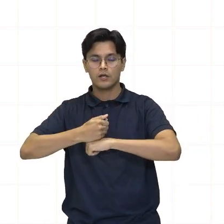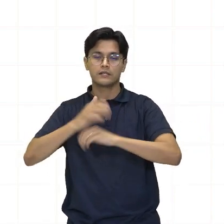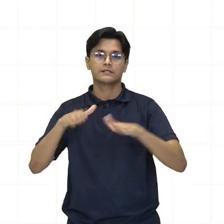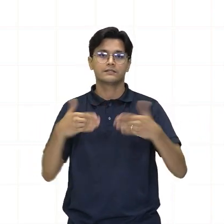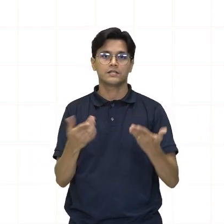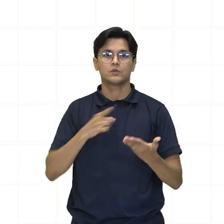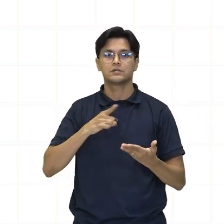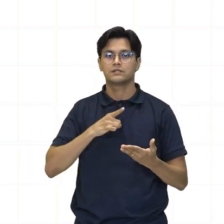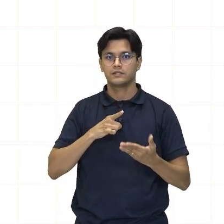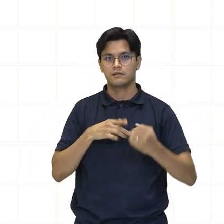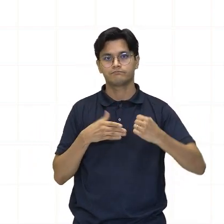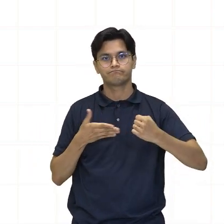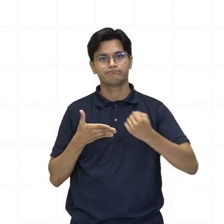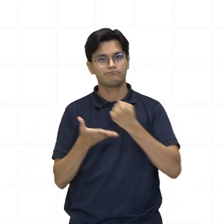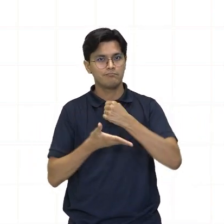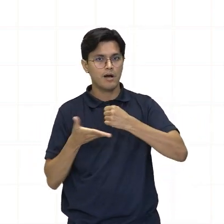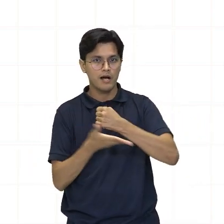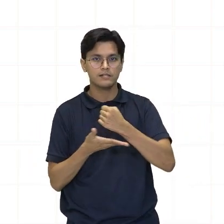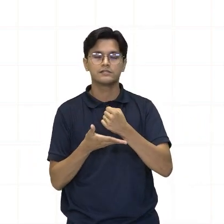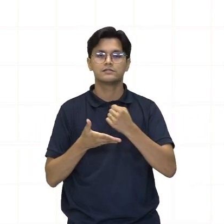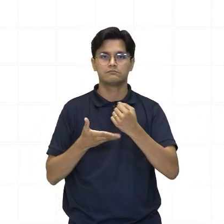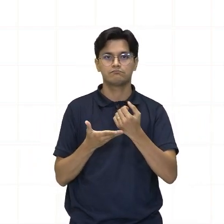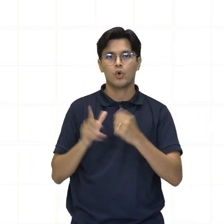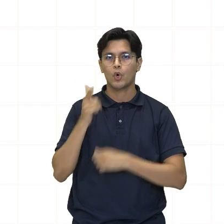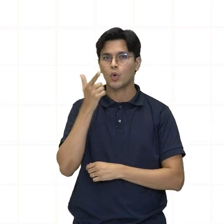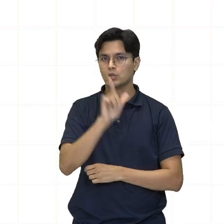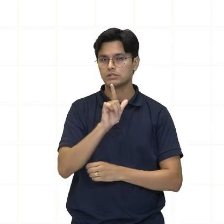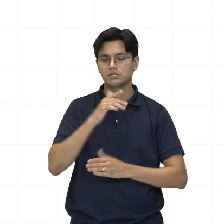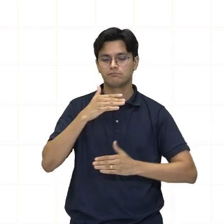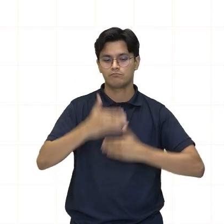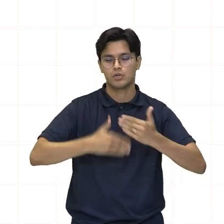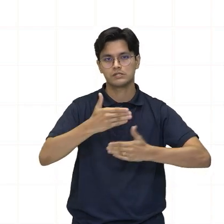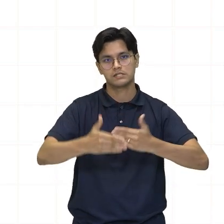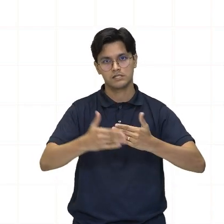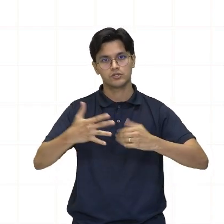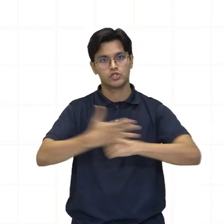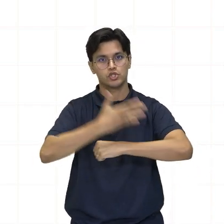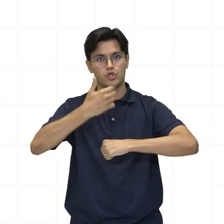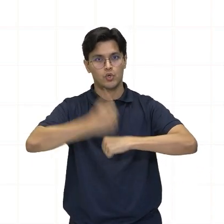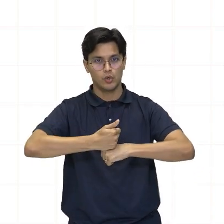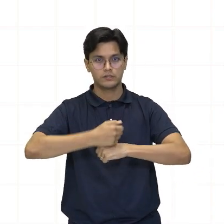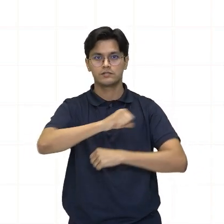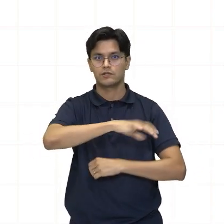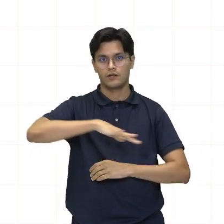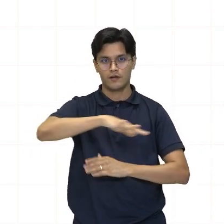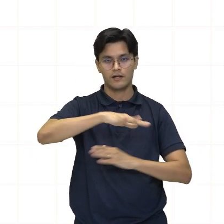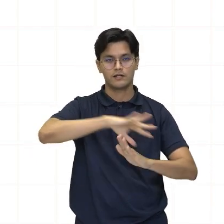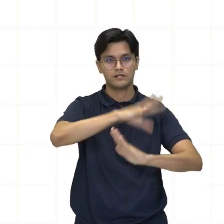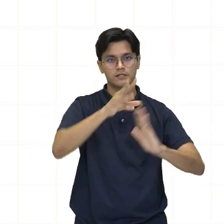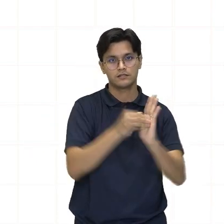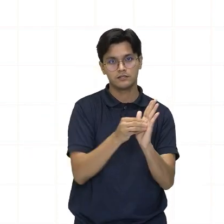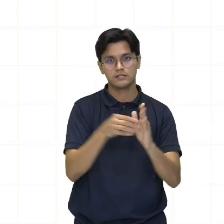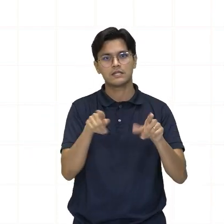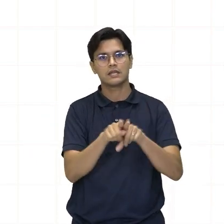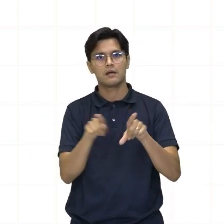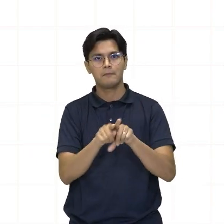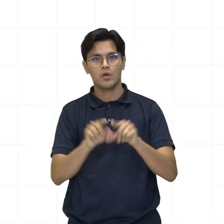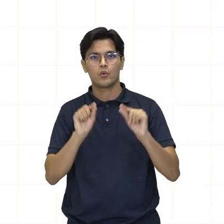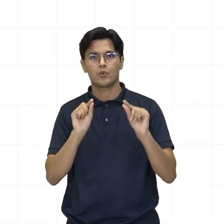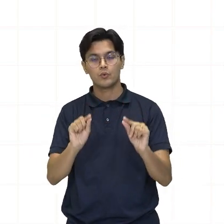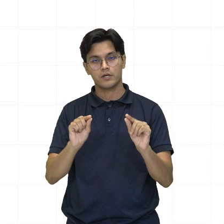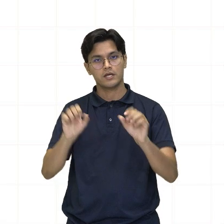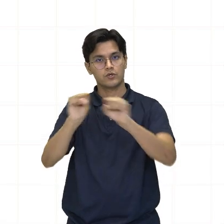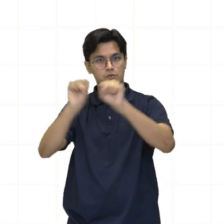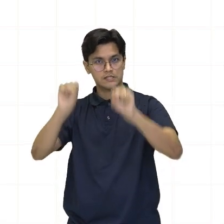de colonização, de ocupação portuguesa na região amazônica. Paralelamente, o sistema